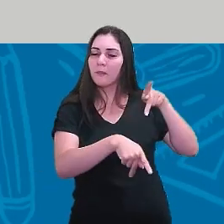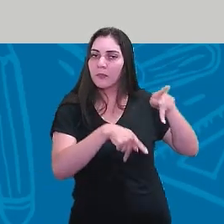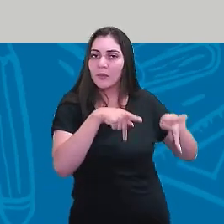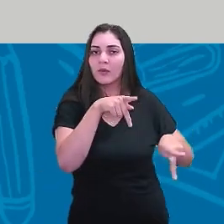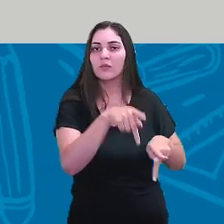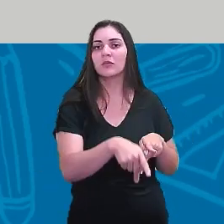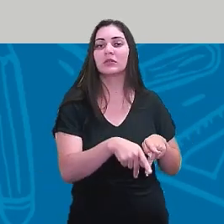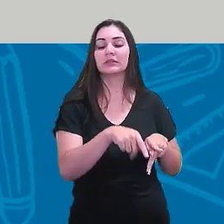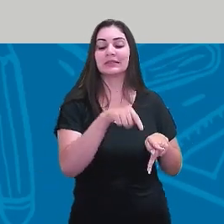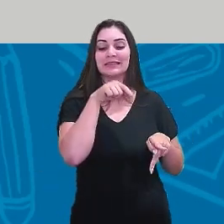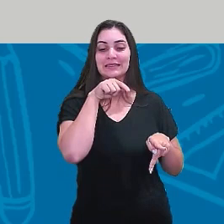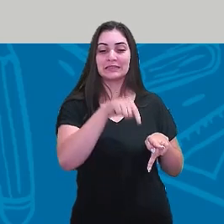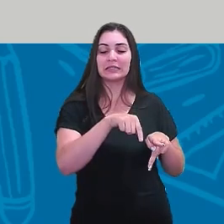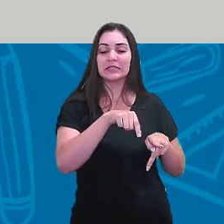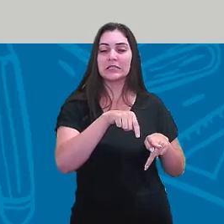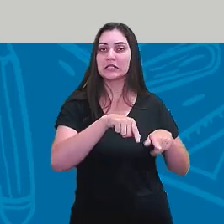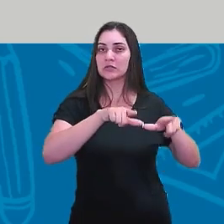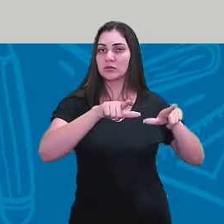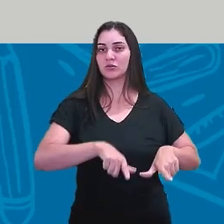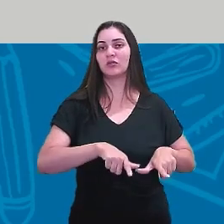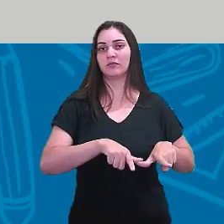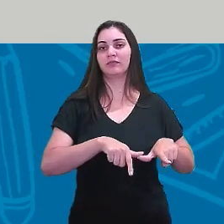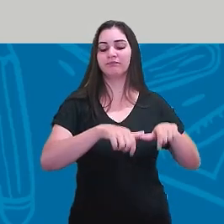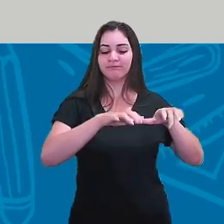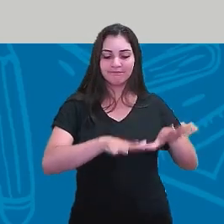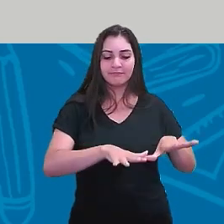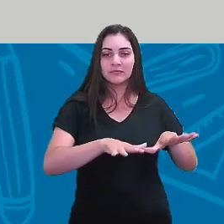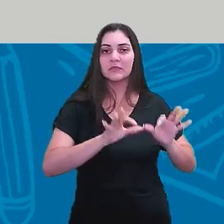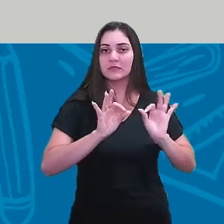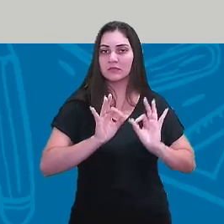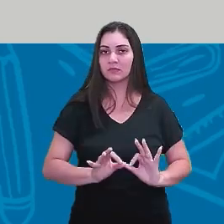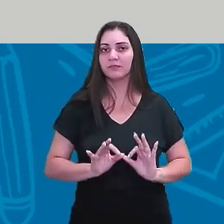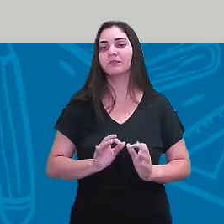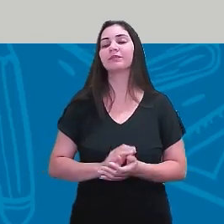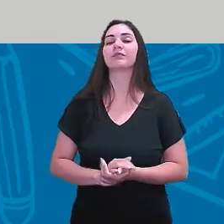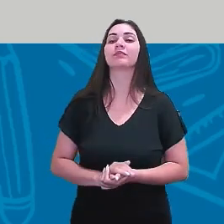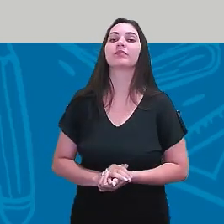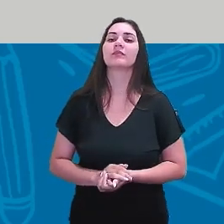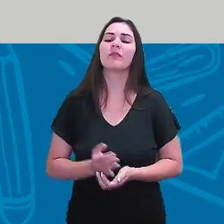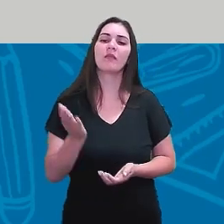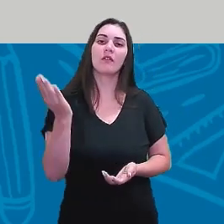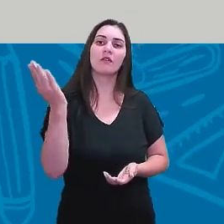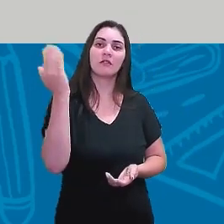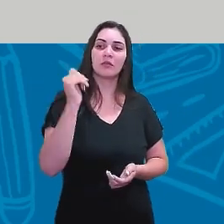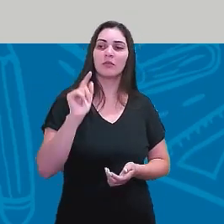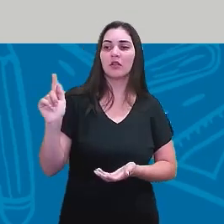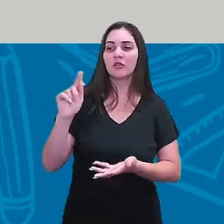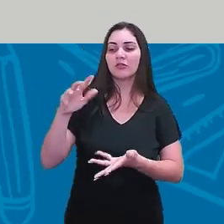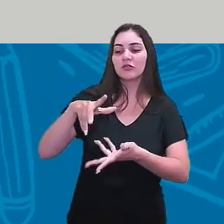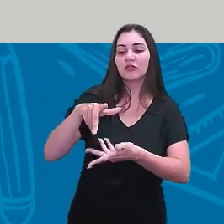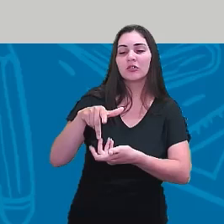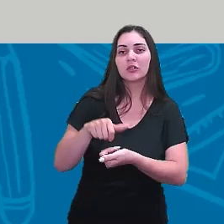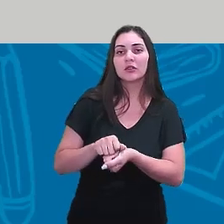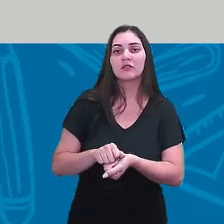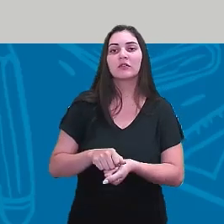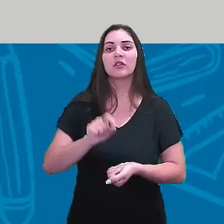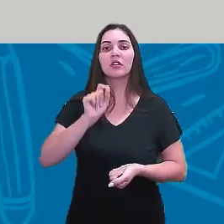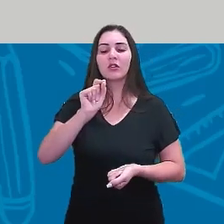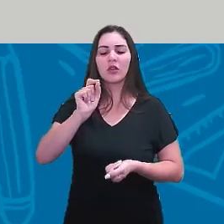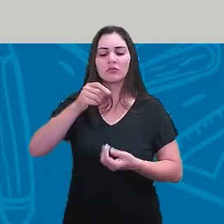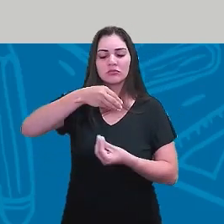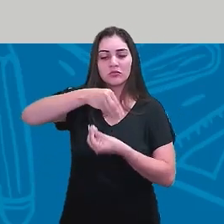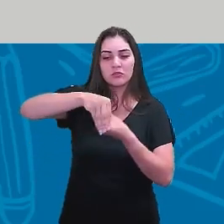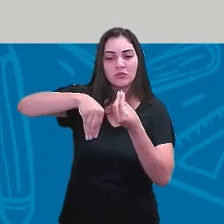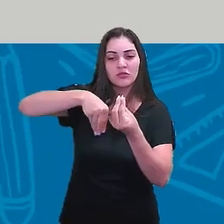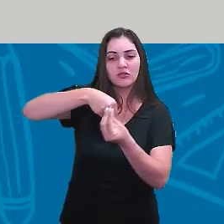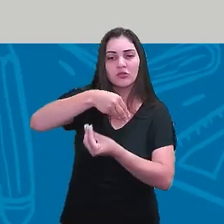população daquele determinado espaço. Tá certo? Ok? Vamos lá. Geografia aí, ó, se misturando com a